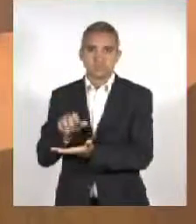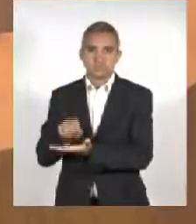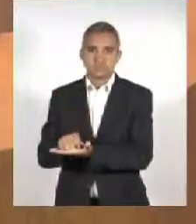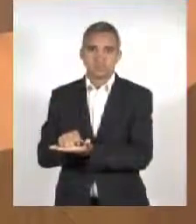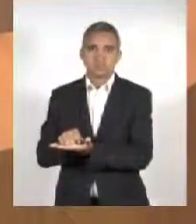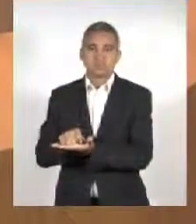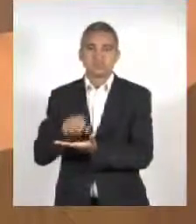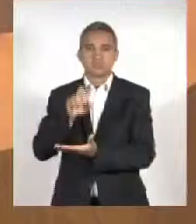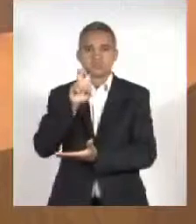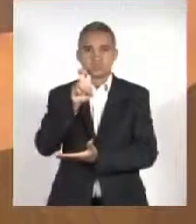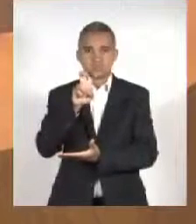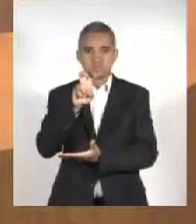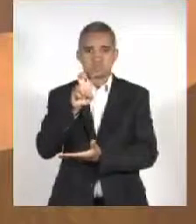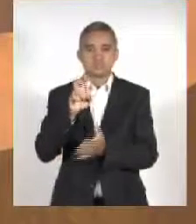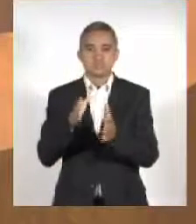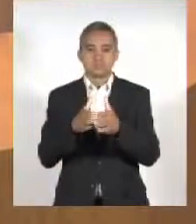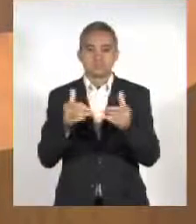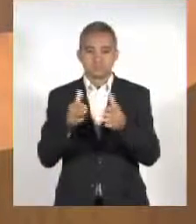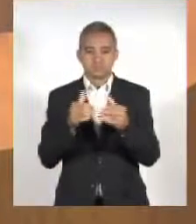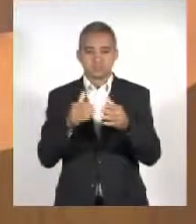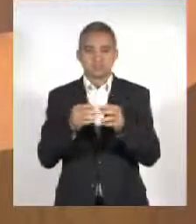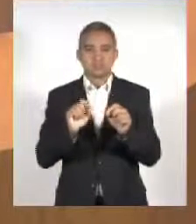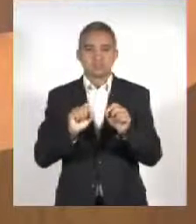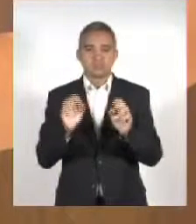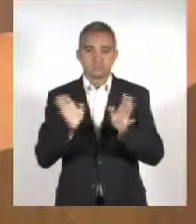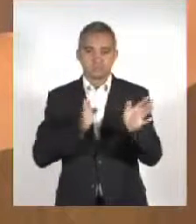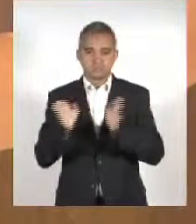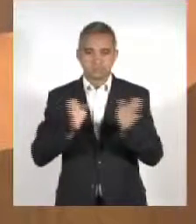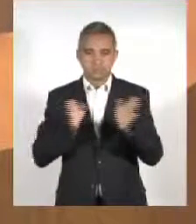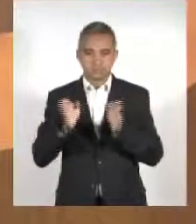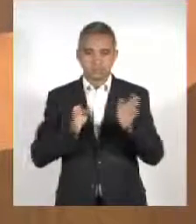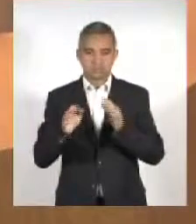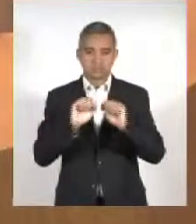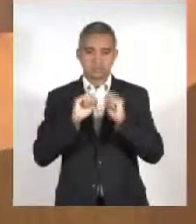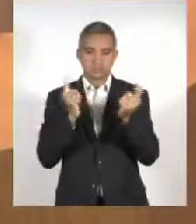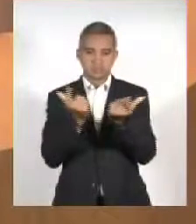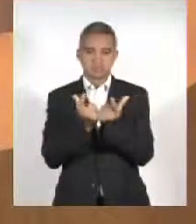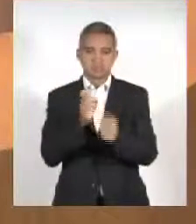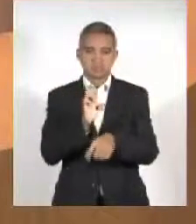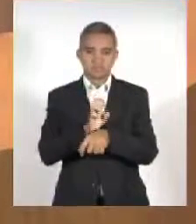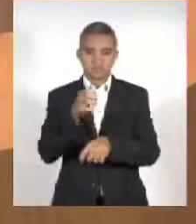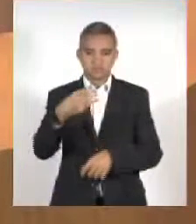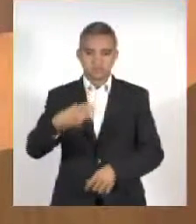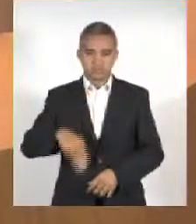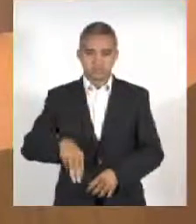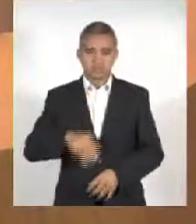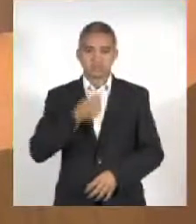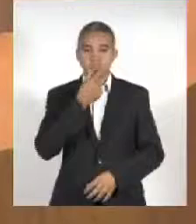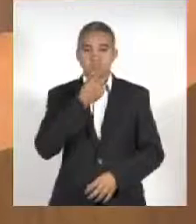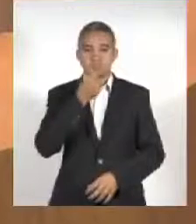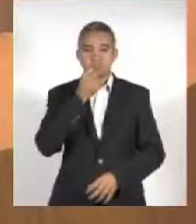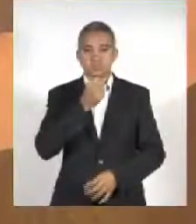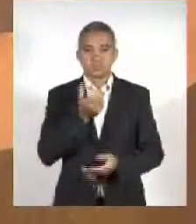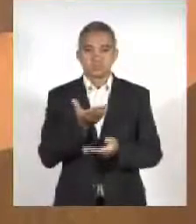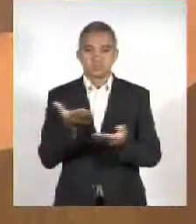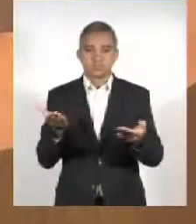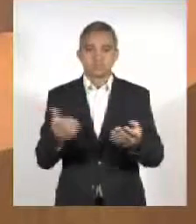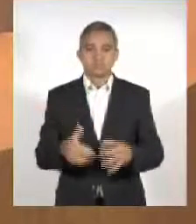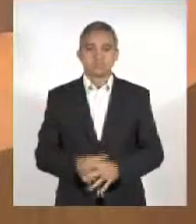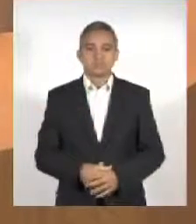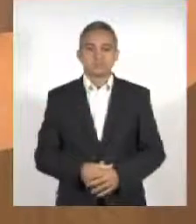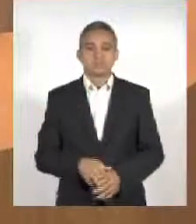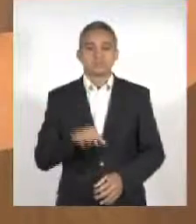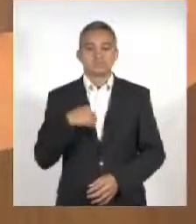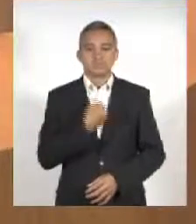referentes à acessibilidade na Assembleia Legislativa do Estado do Maranhão. Senhoras e senhores, nós temos na